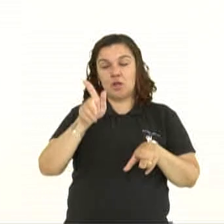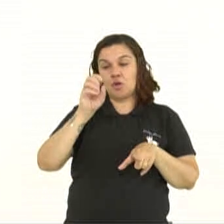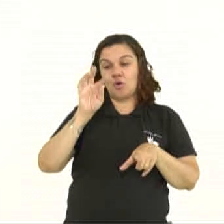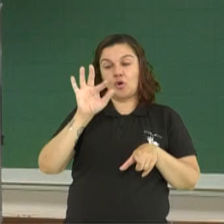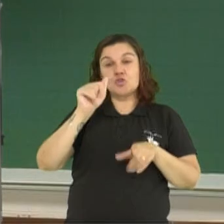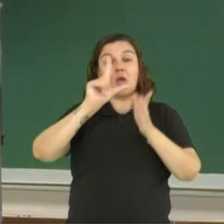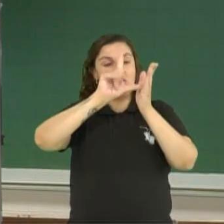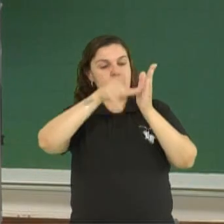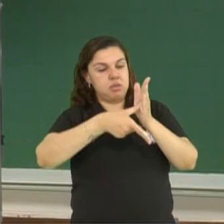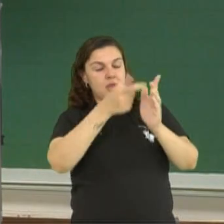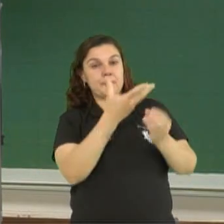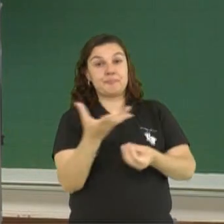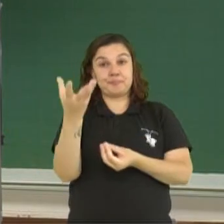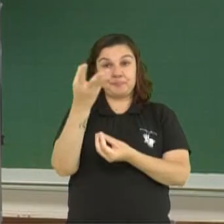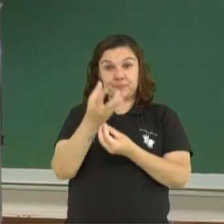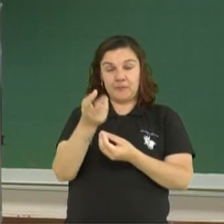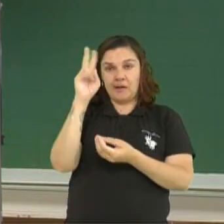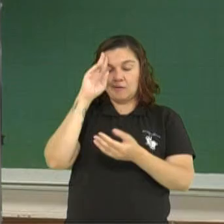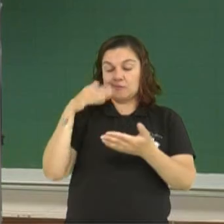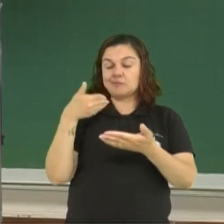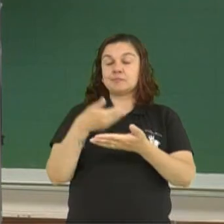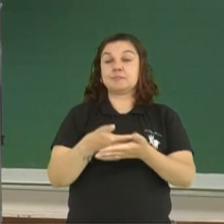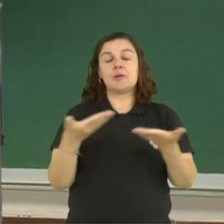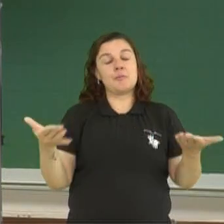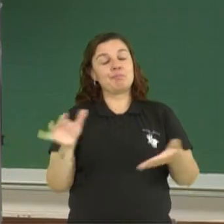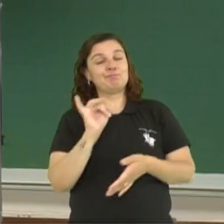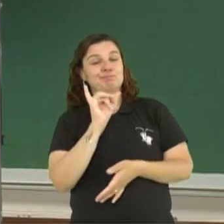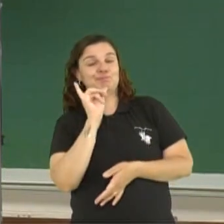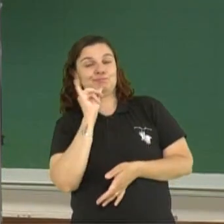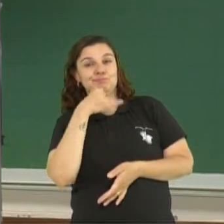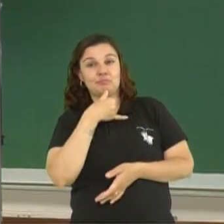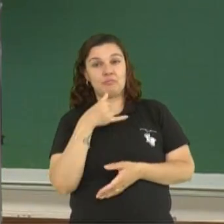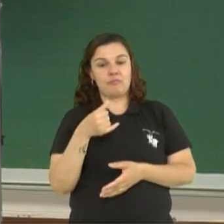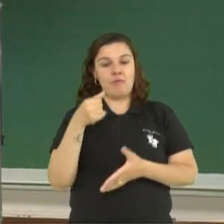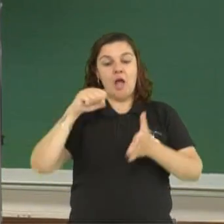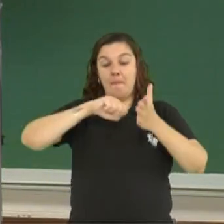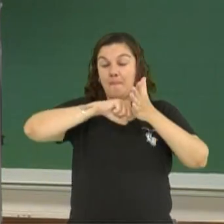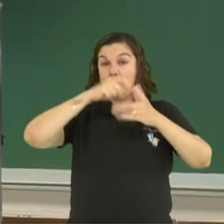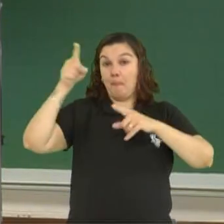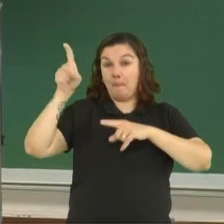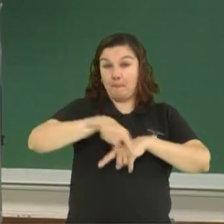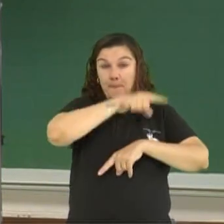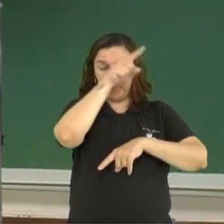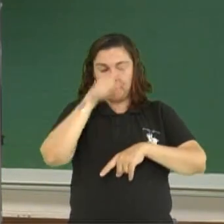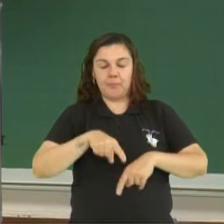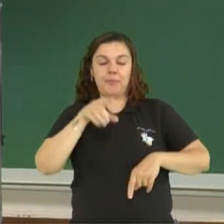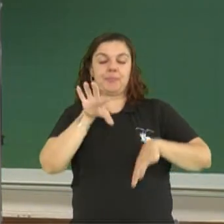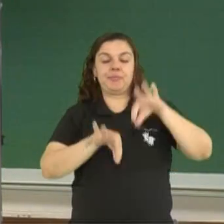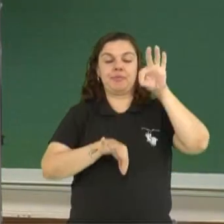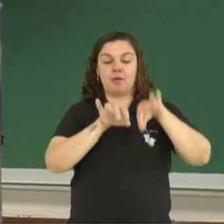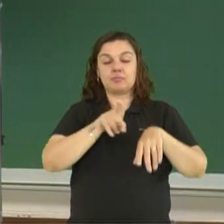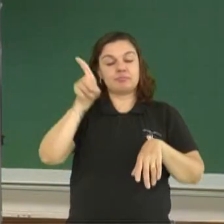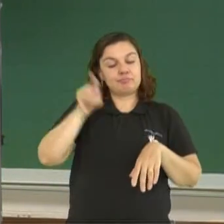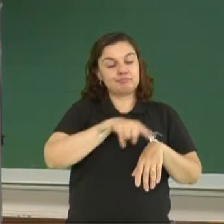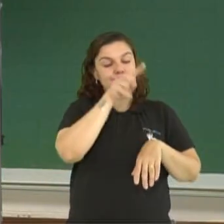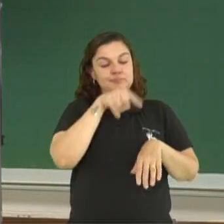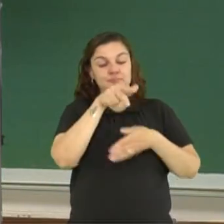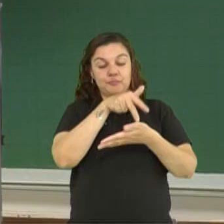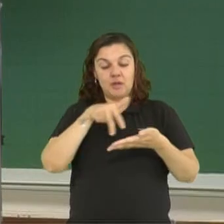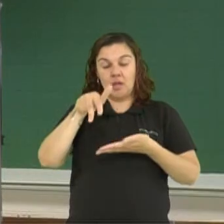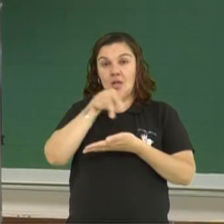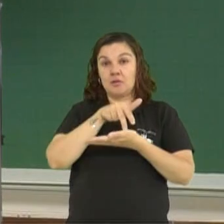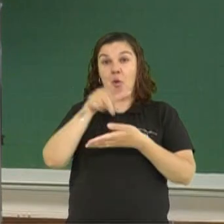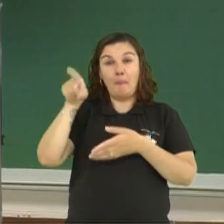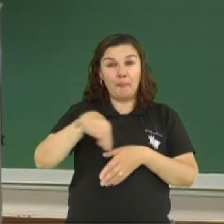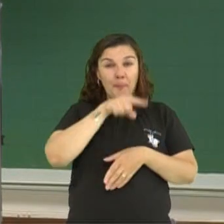arte na história. Infelizmente, a Idade Média, ela condenou o teatro, ela condenou a dança, ela condenou as artes de